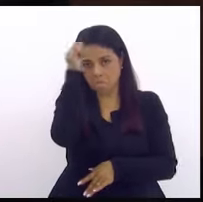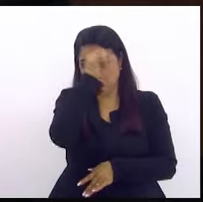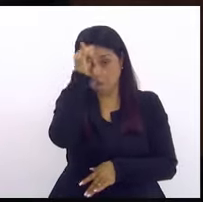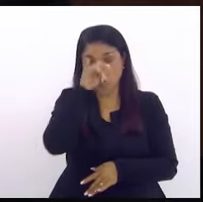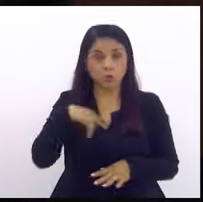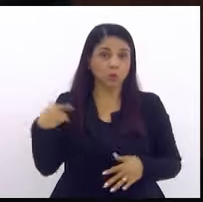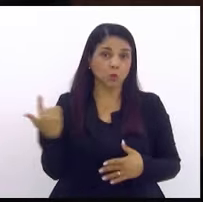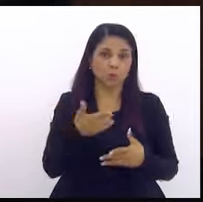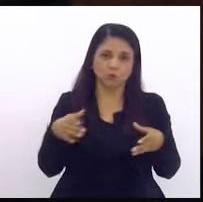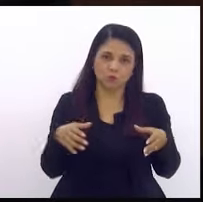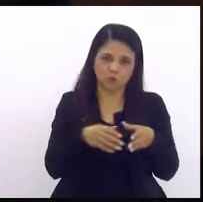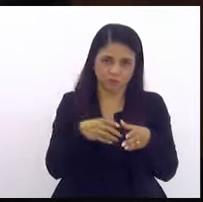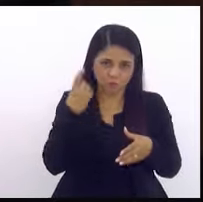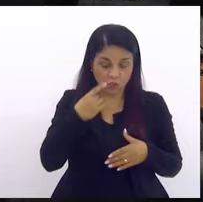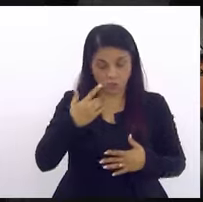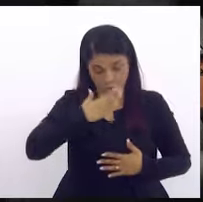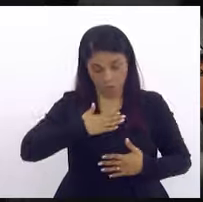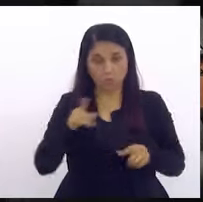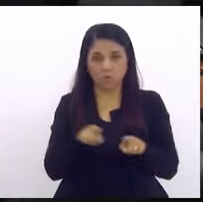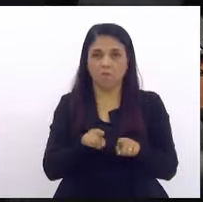é coletiva, inclusive minha.